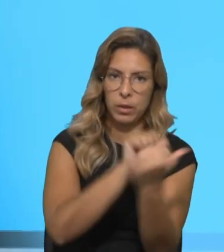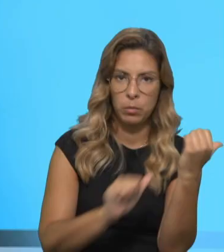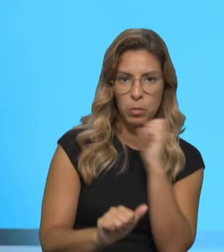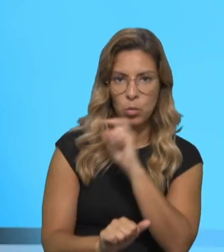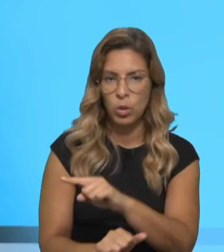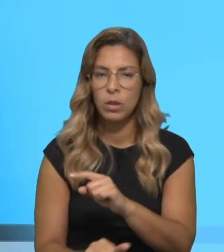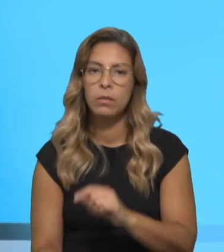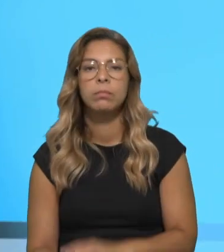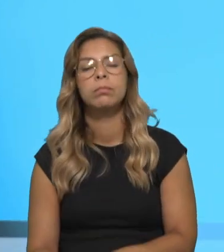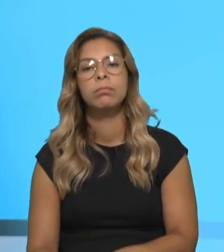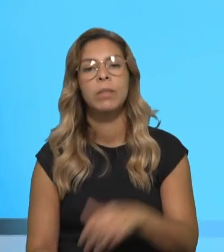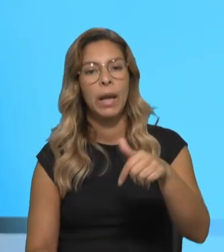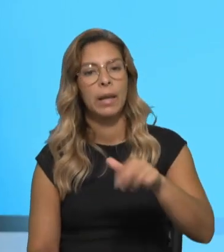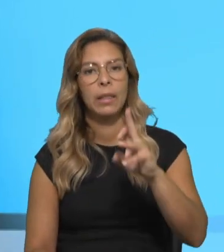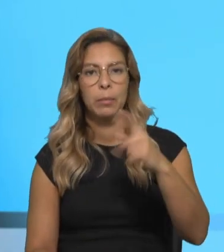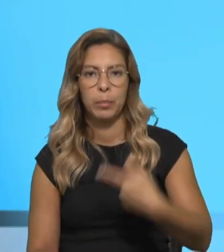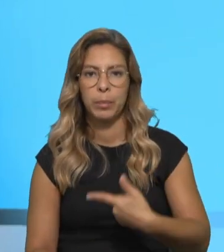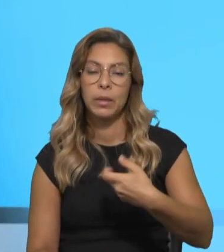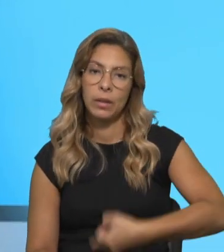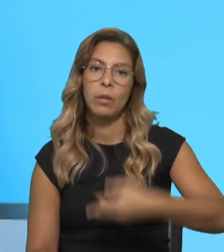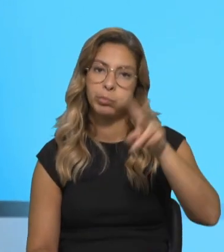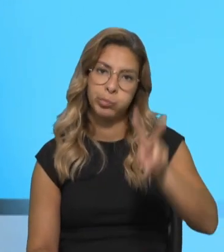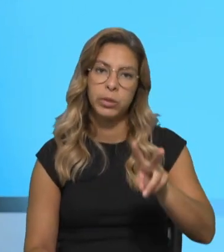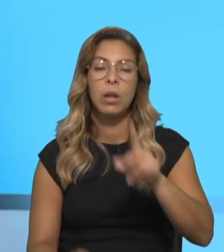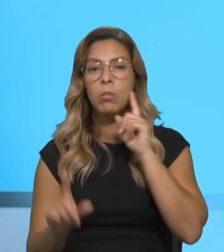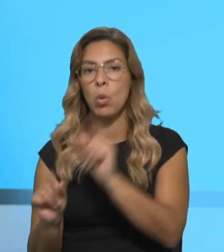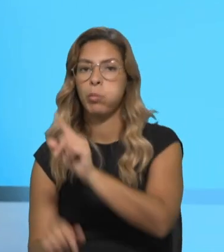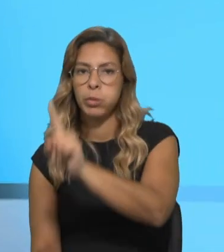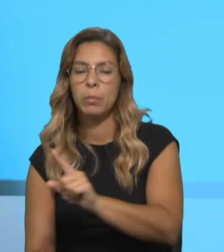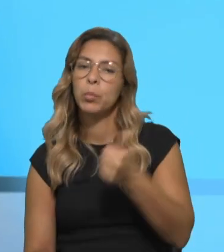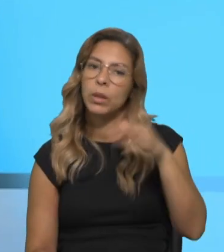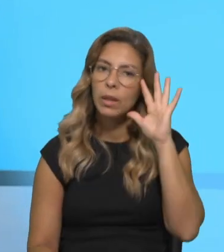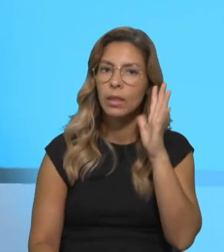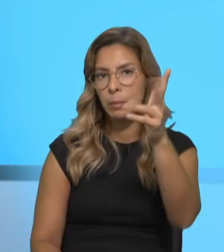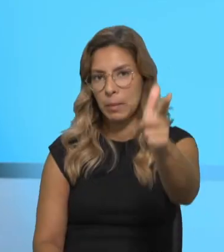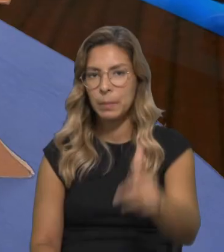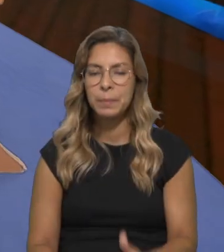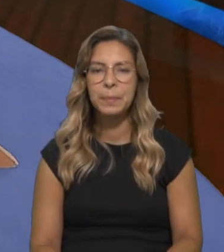aqui na RTP2 e também na Antena 1. Votos de uma ótima tarde. Até amanhã, Sr.